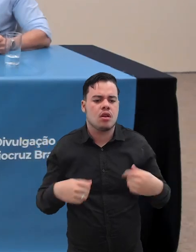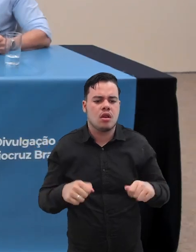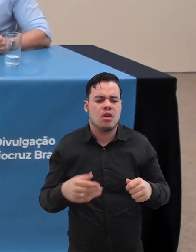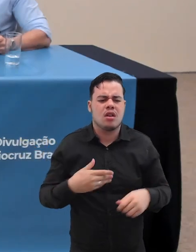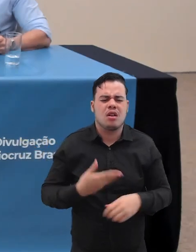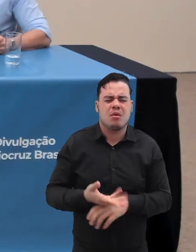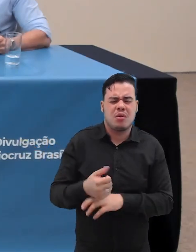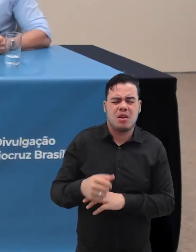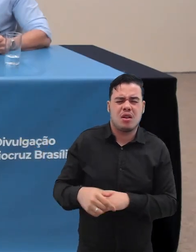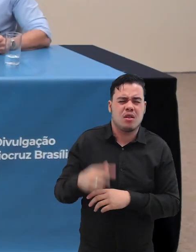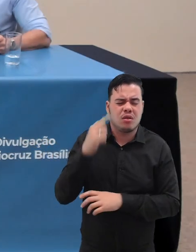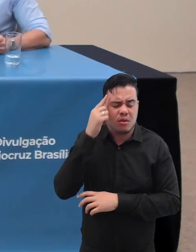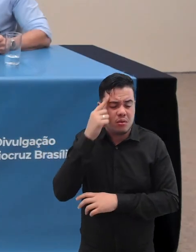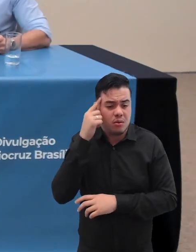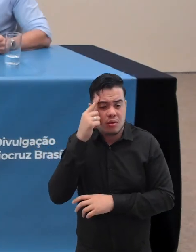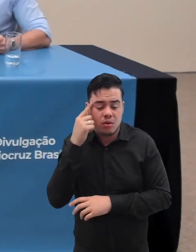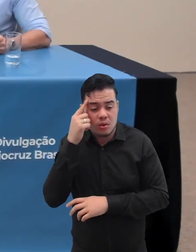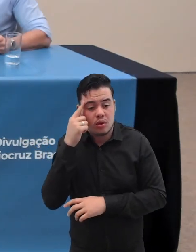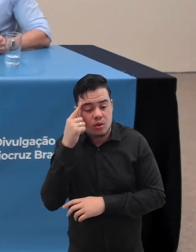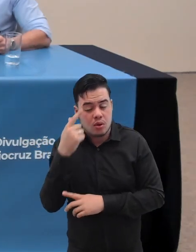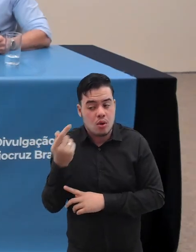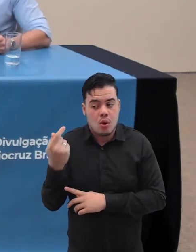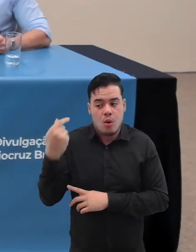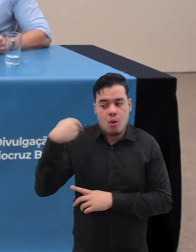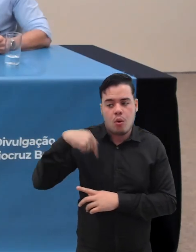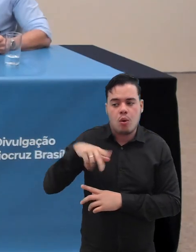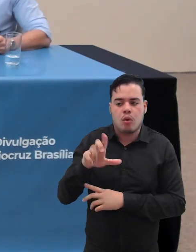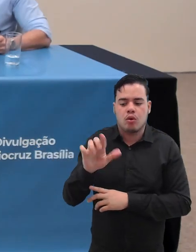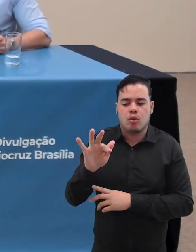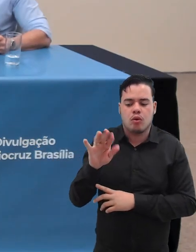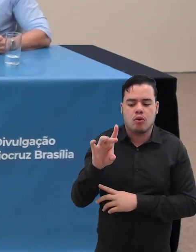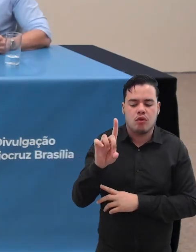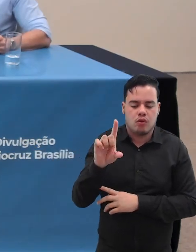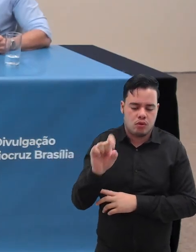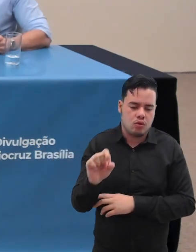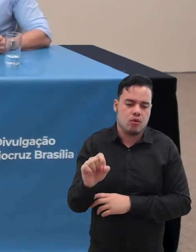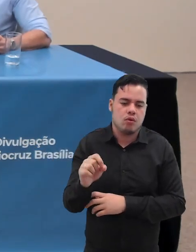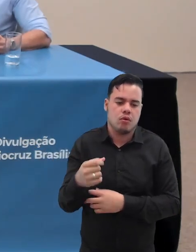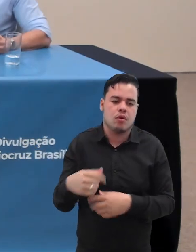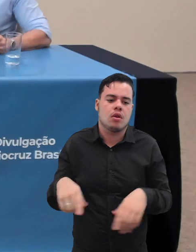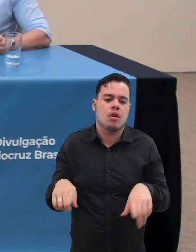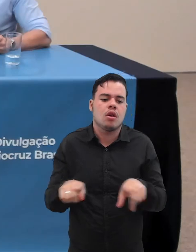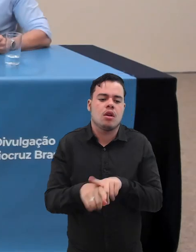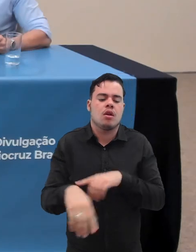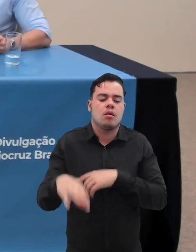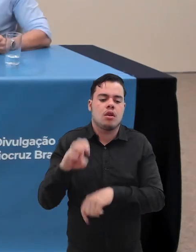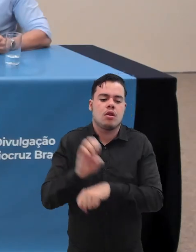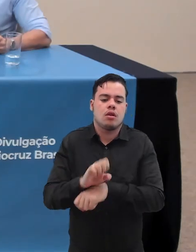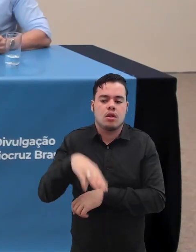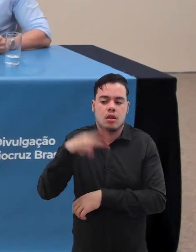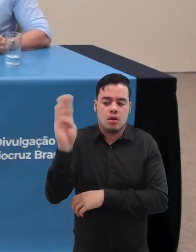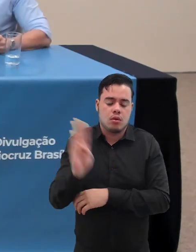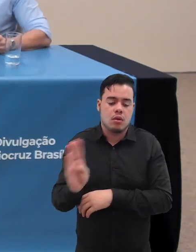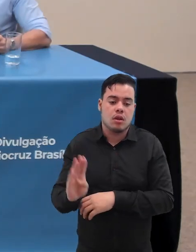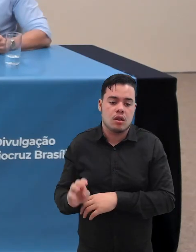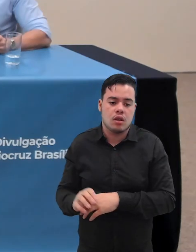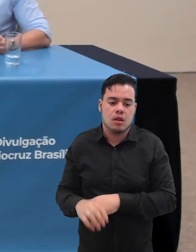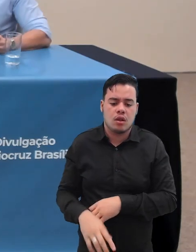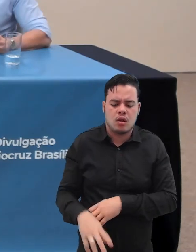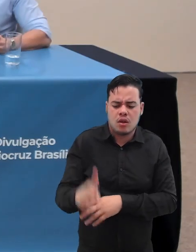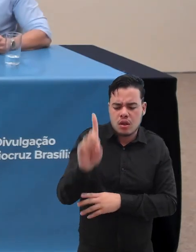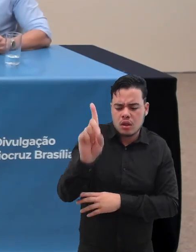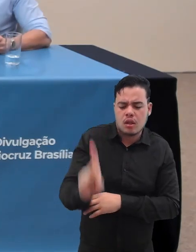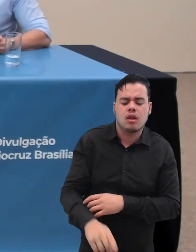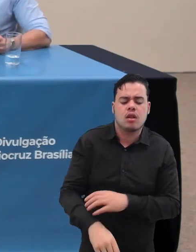na lógica de um fundo, né, de aportar num fundo, e é o Estado brasileiro que define